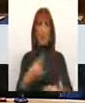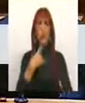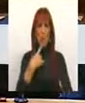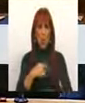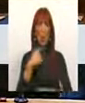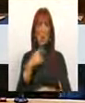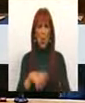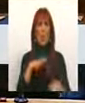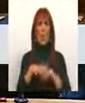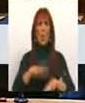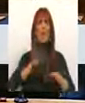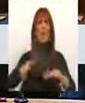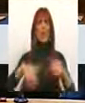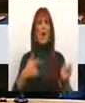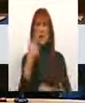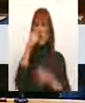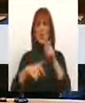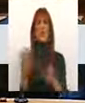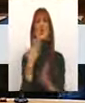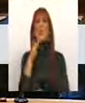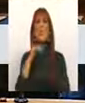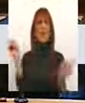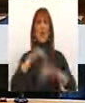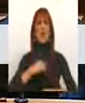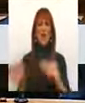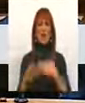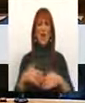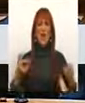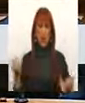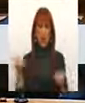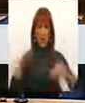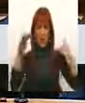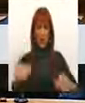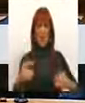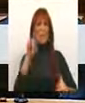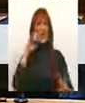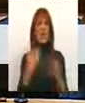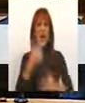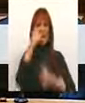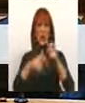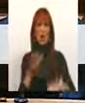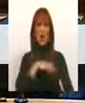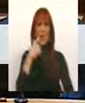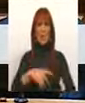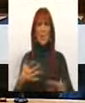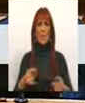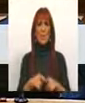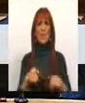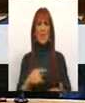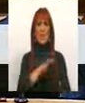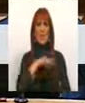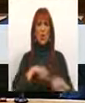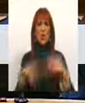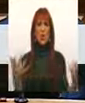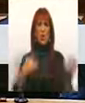muitas repercussões porque não tinha gente suficiente para fechar o trânsito, para proteger as pessoas. E, Sr. Presidente, senhoras e senhores